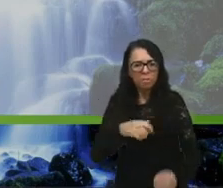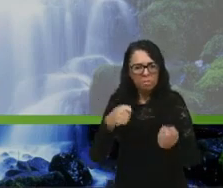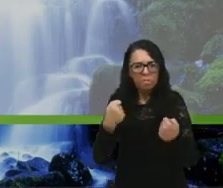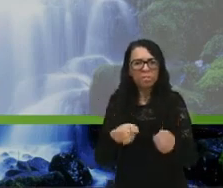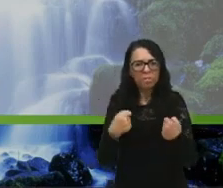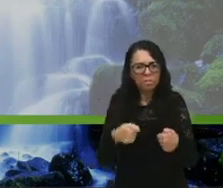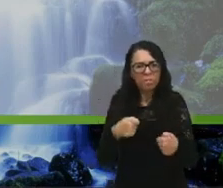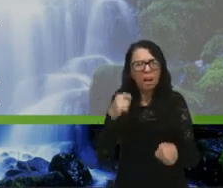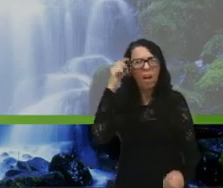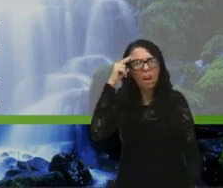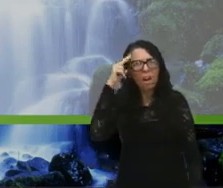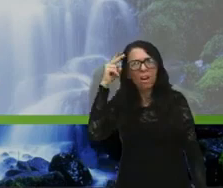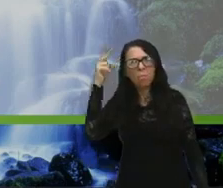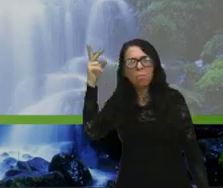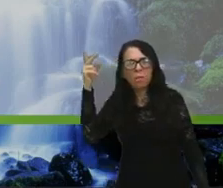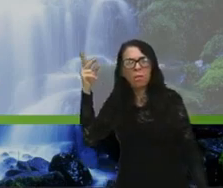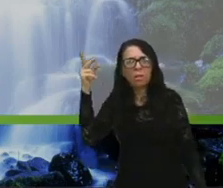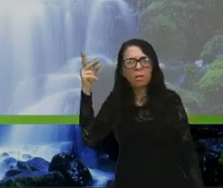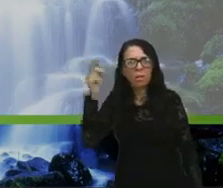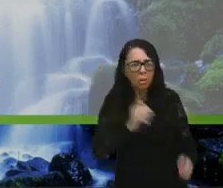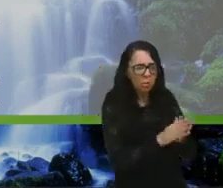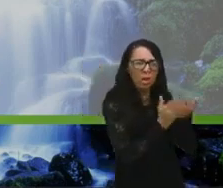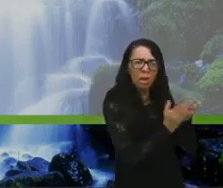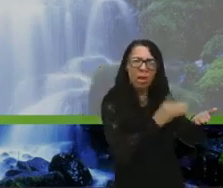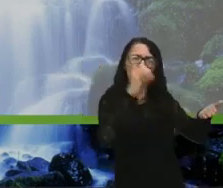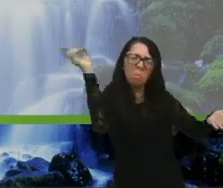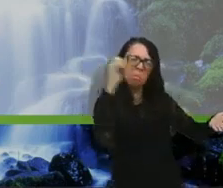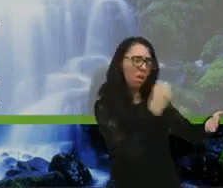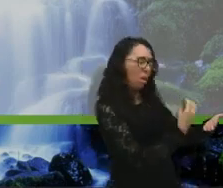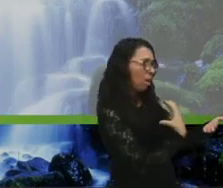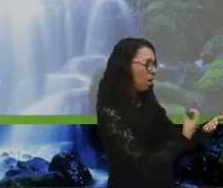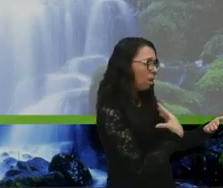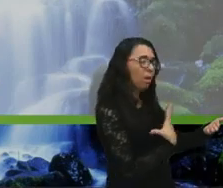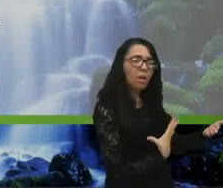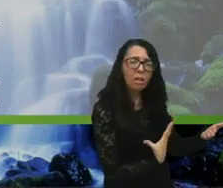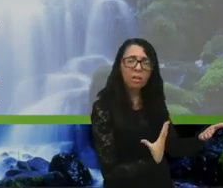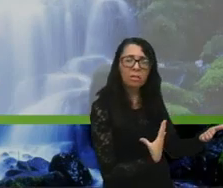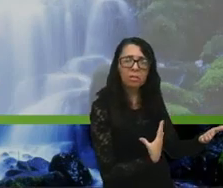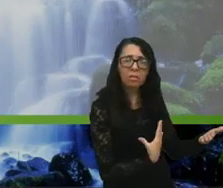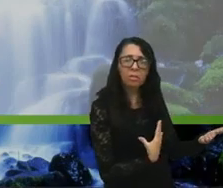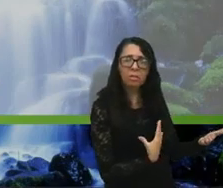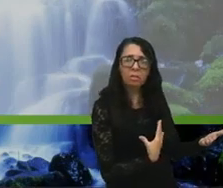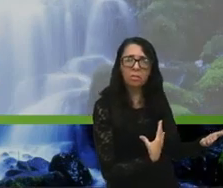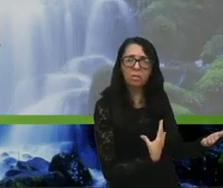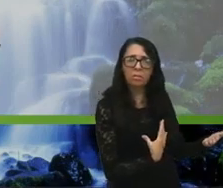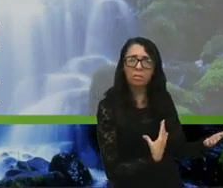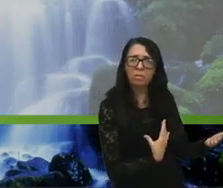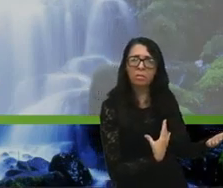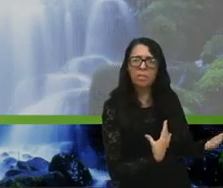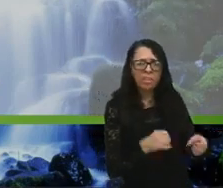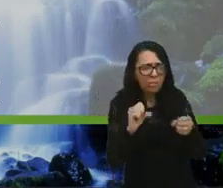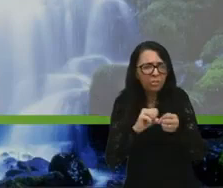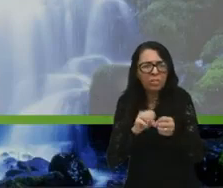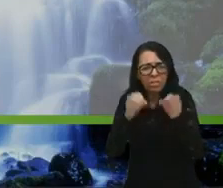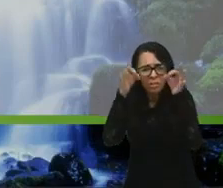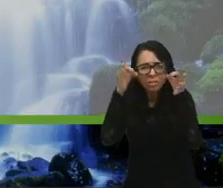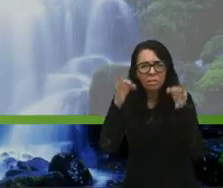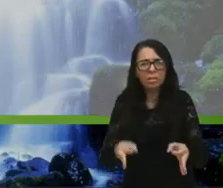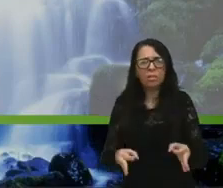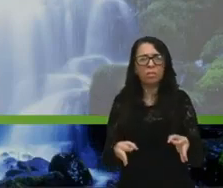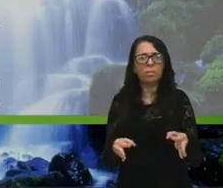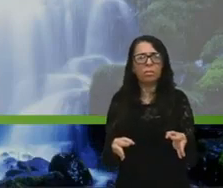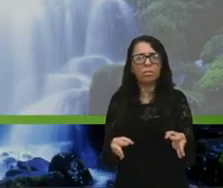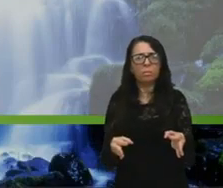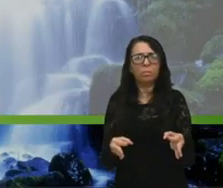acontece com muitas pessoas que trabalham, têm rendimento e não contribuem com